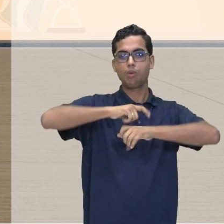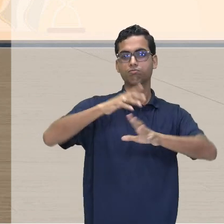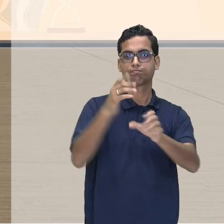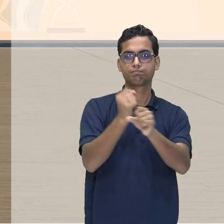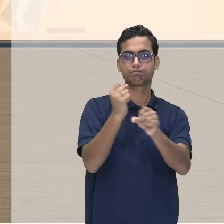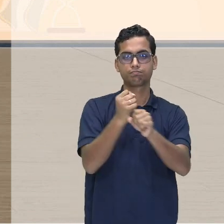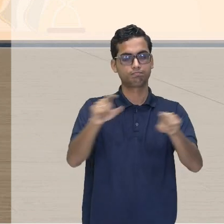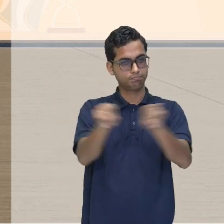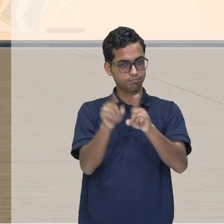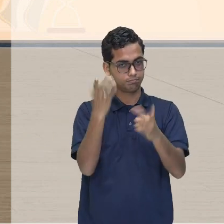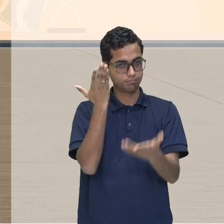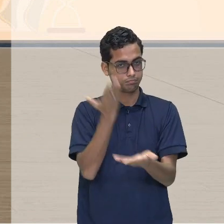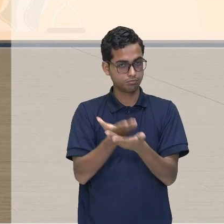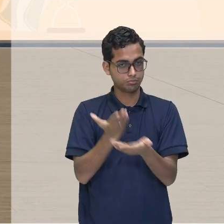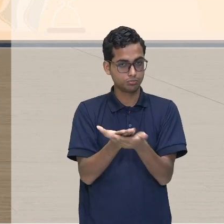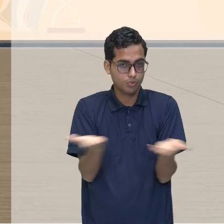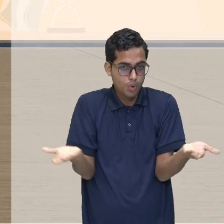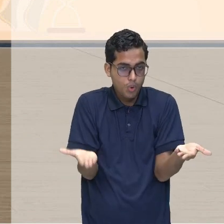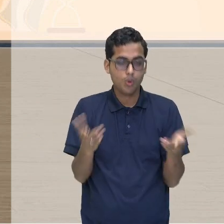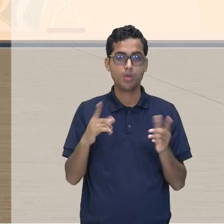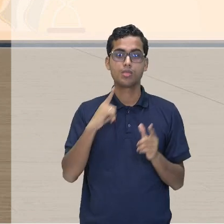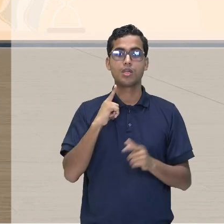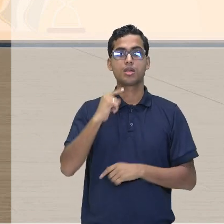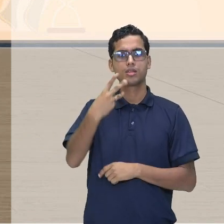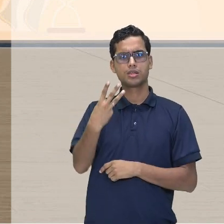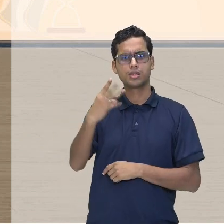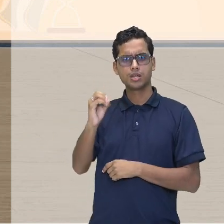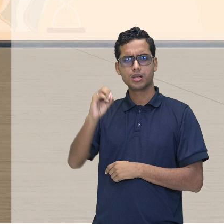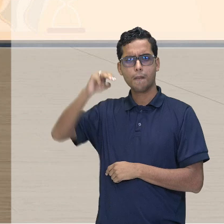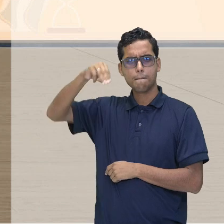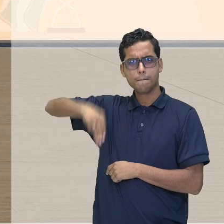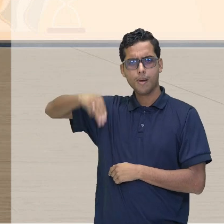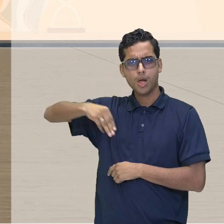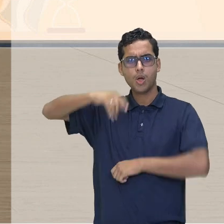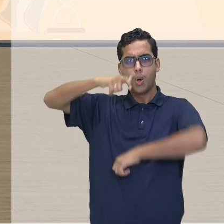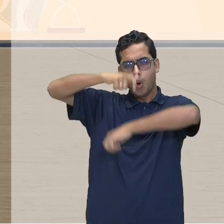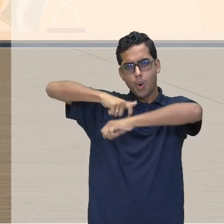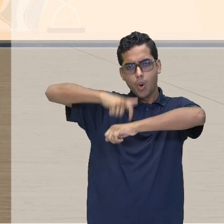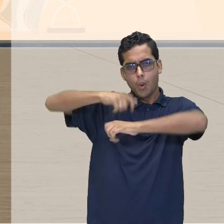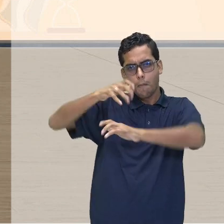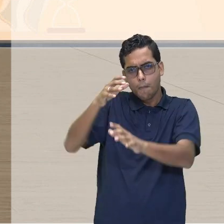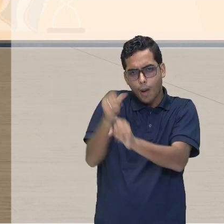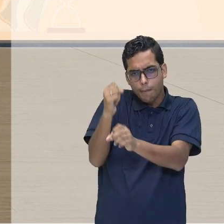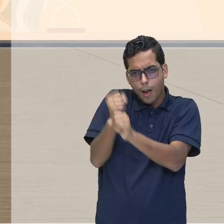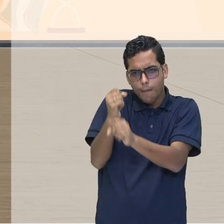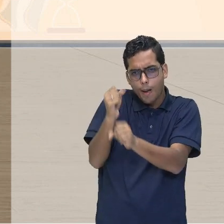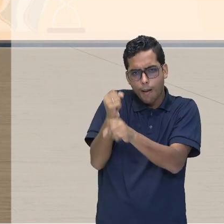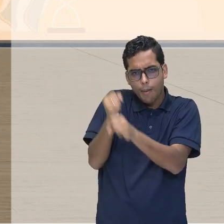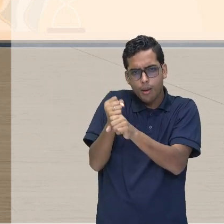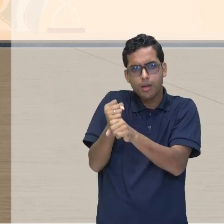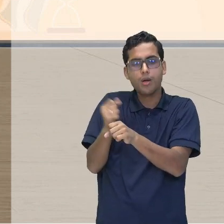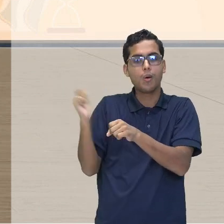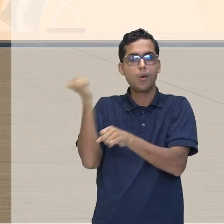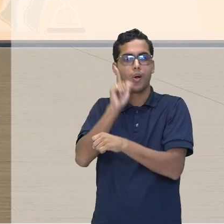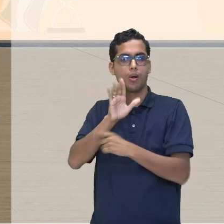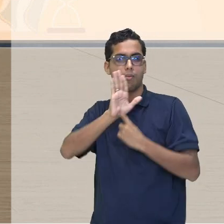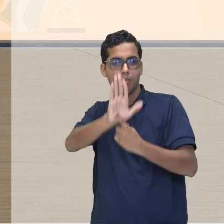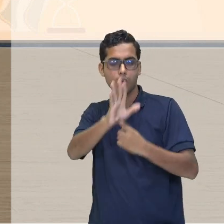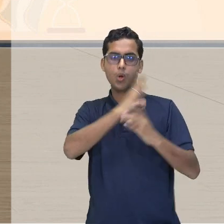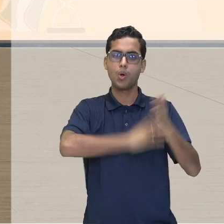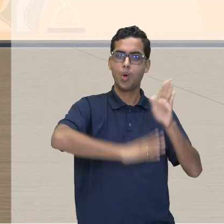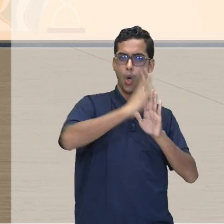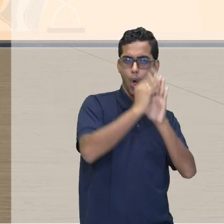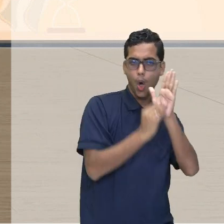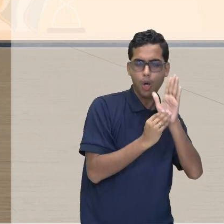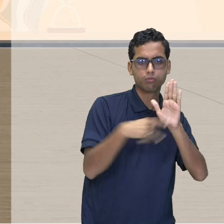Nessa aula, nós só temos 30 minutos cronometrados para quê? Para passar esse conteúdo, ou seja, o